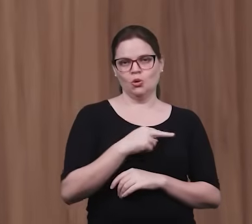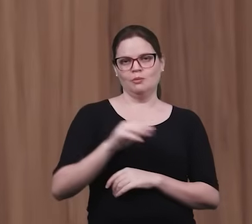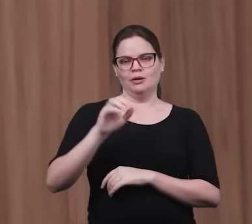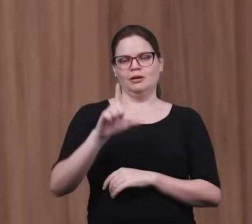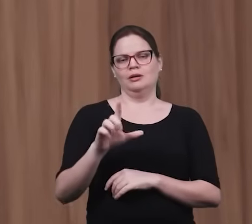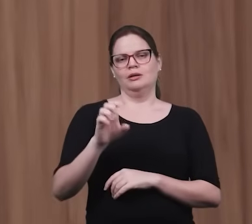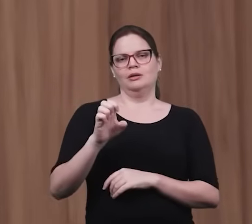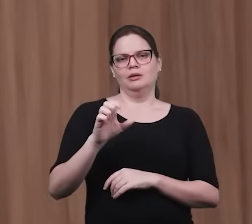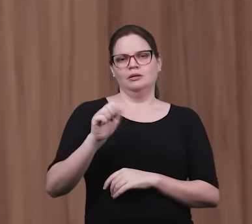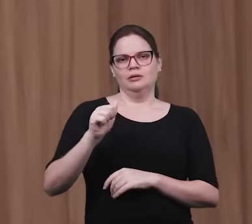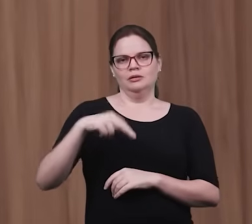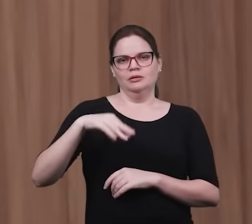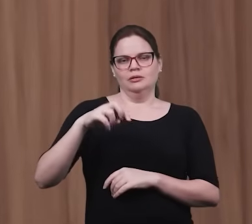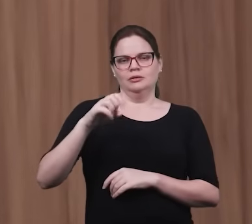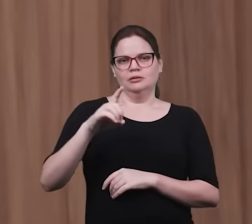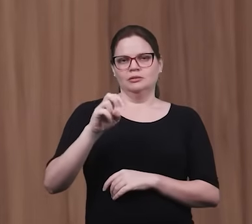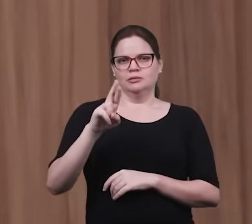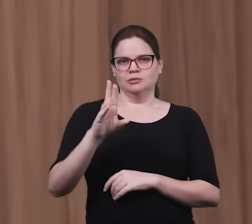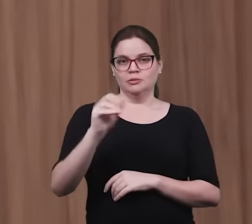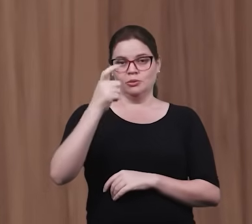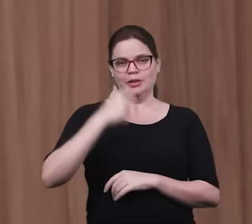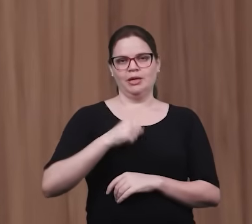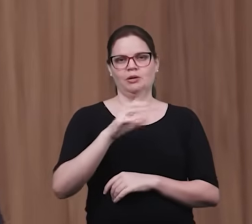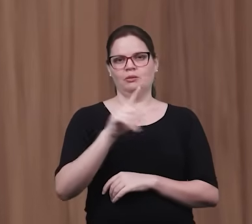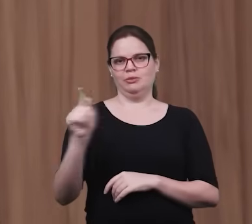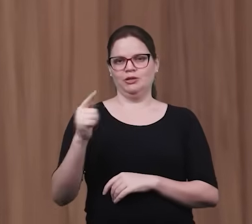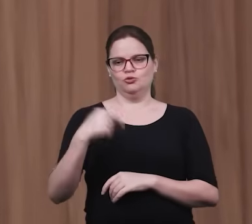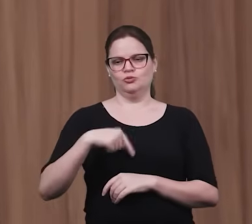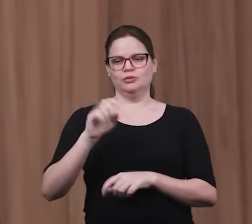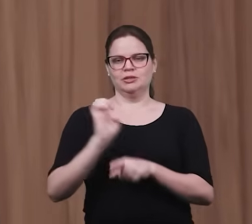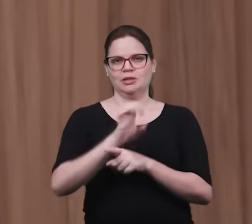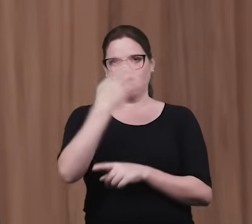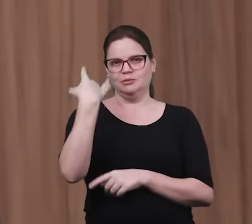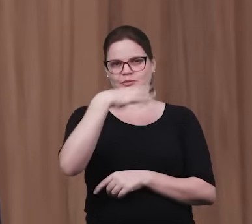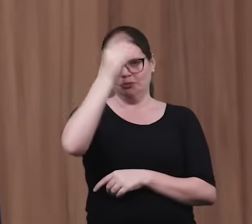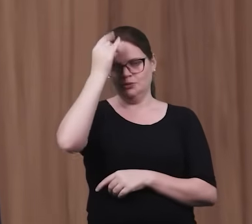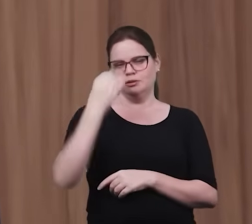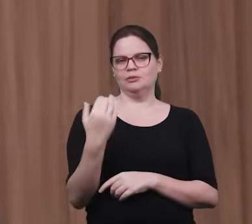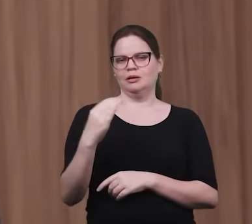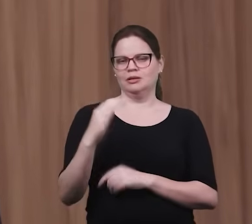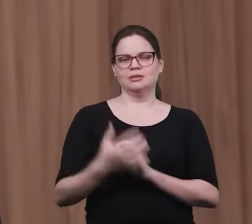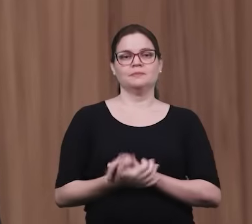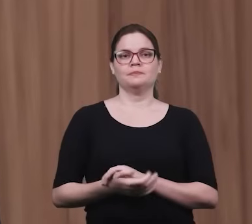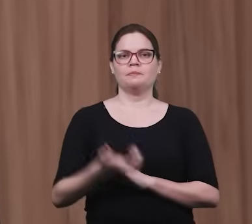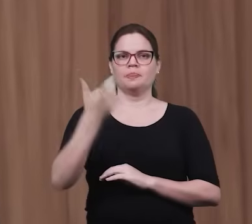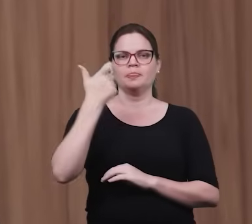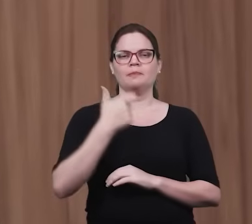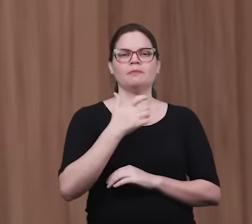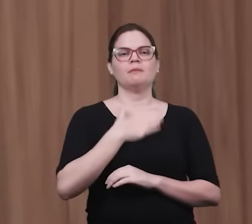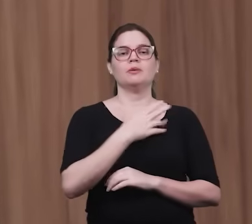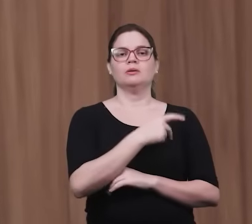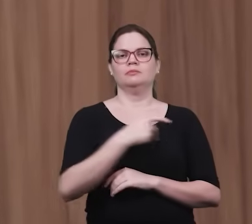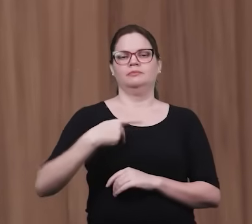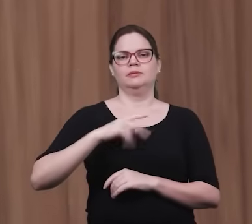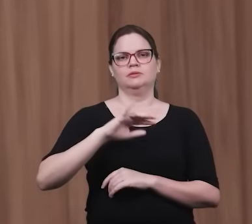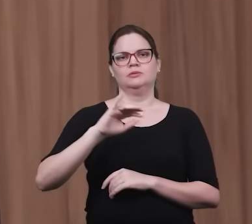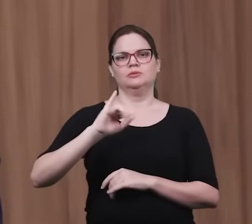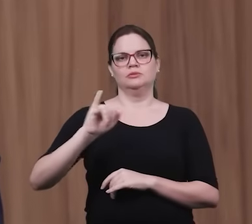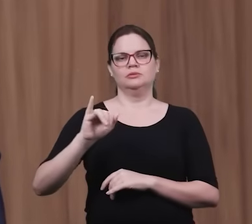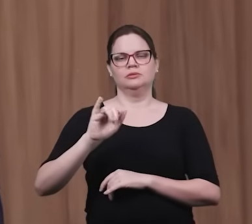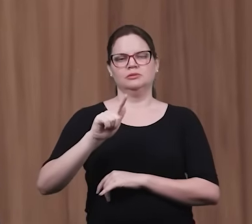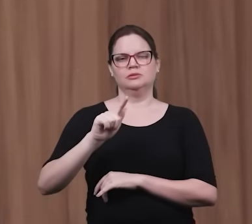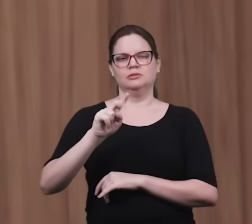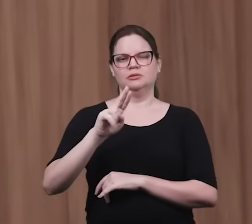Meu nome é Leandro, né? Sou de Campo Grande 1, aqui de Cariacica, do estado do Espírito Santo mesmo. Estou sob o ministério do pastor